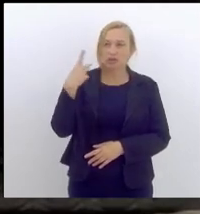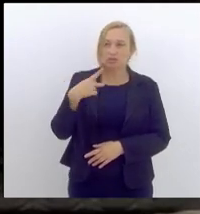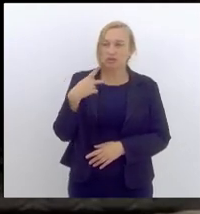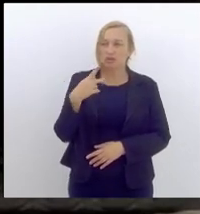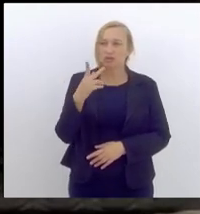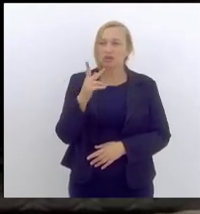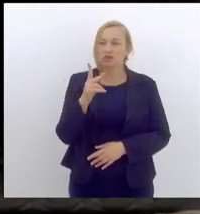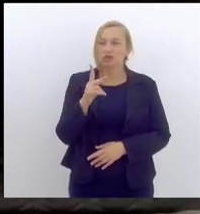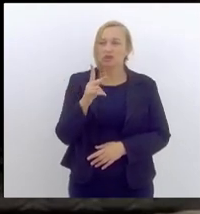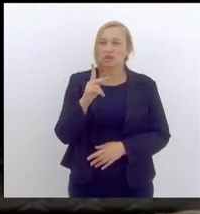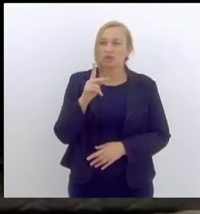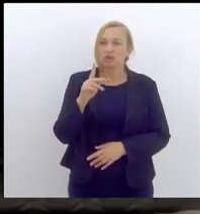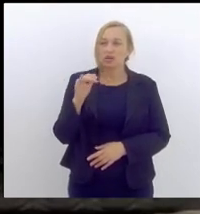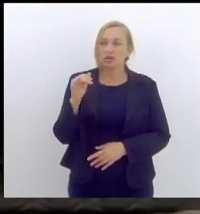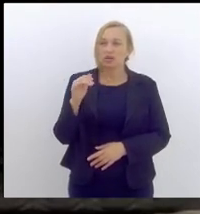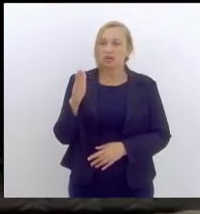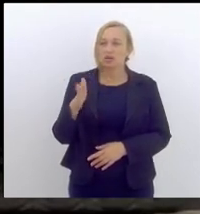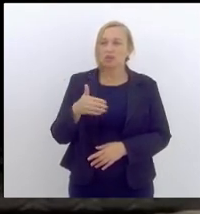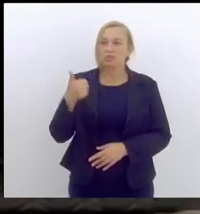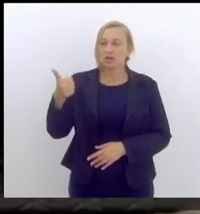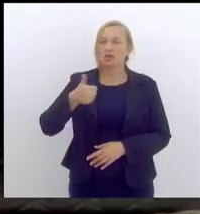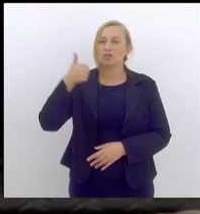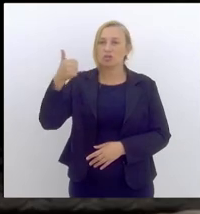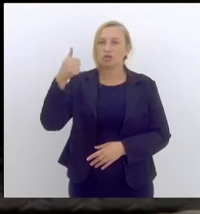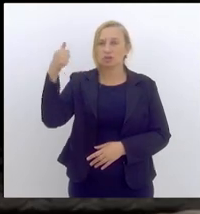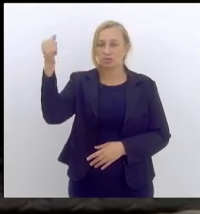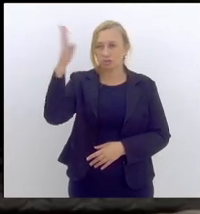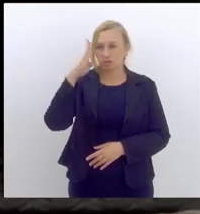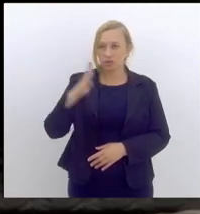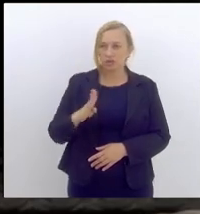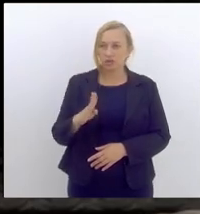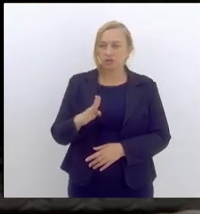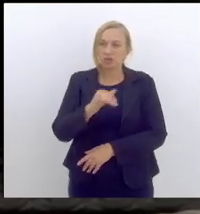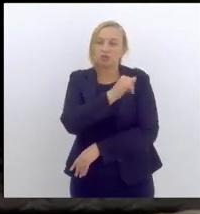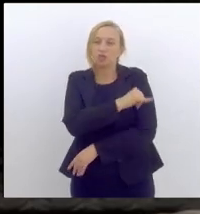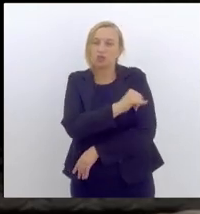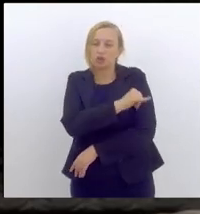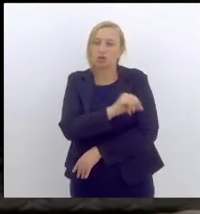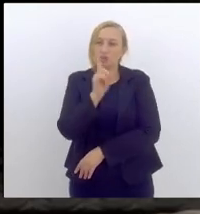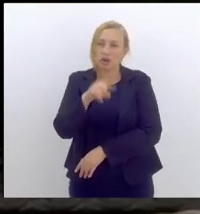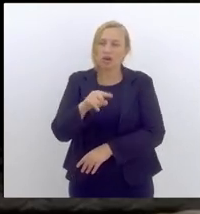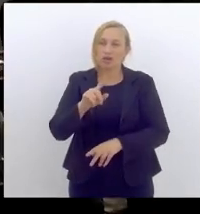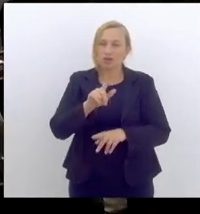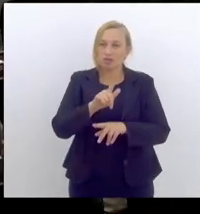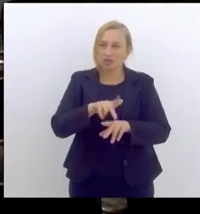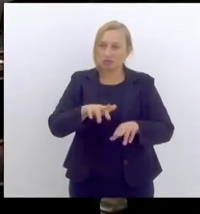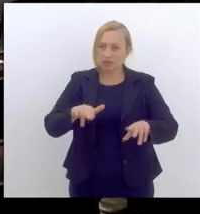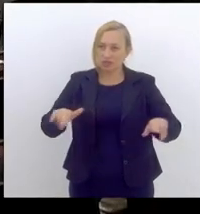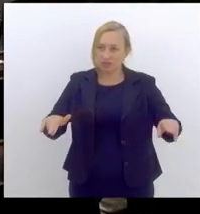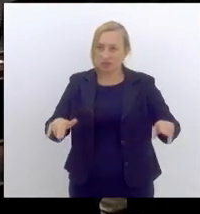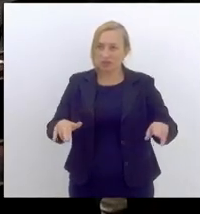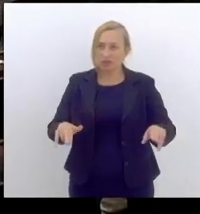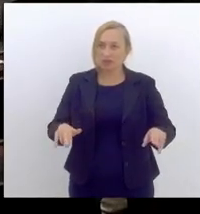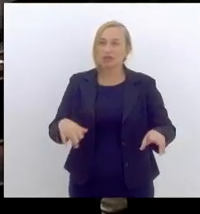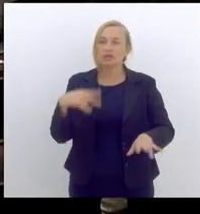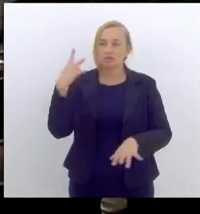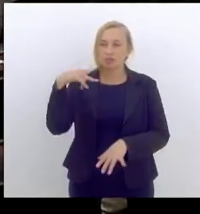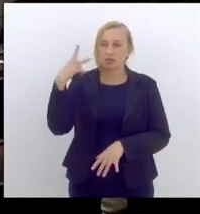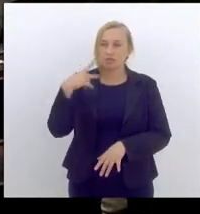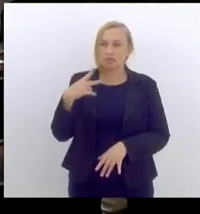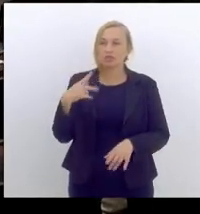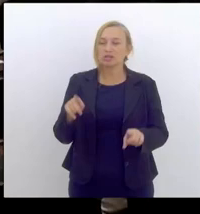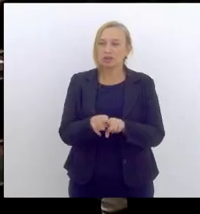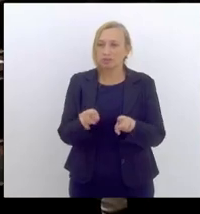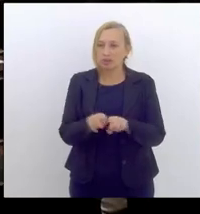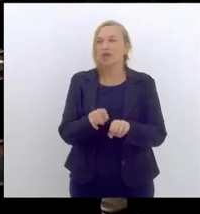o maior parlamento proporcional do Brasil. O Rio de Janeiro é plural. E o Parlamento do Rio de Janeiro da